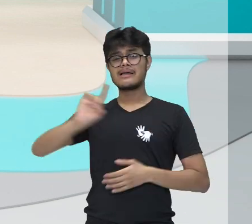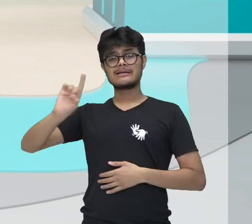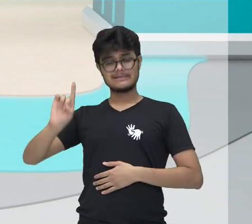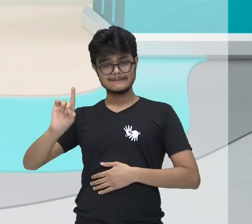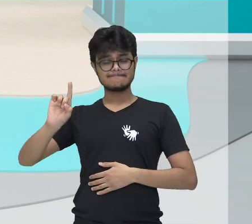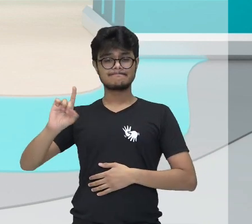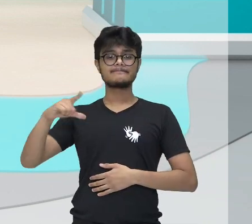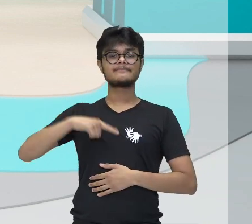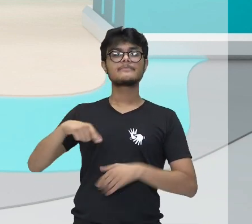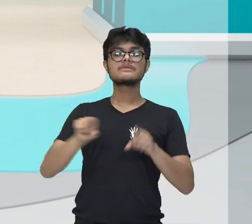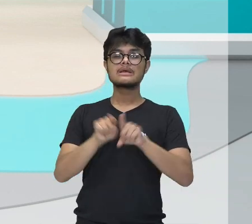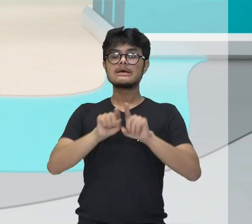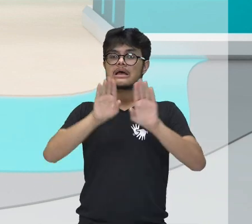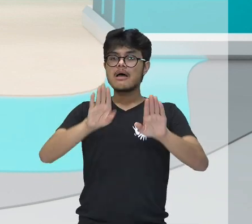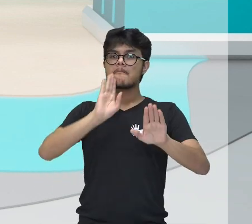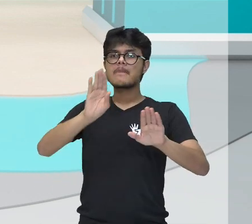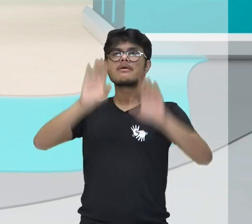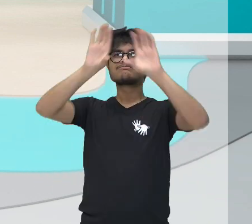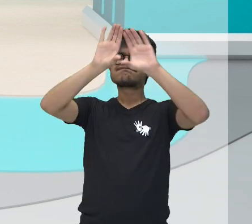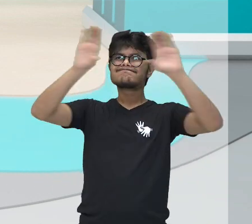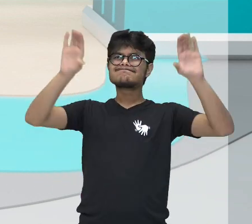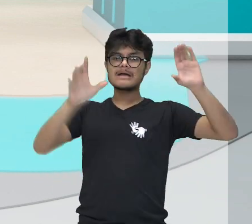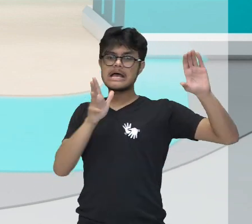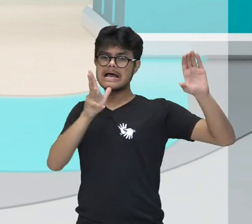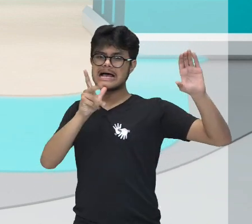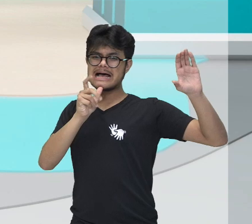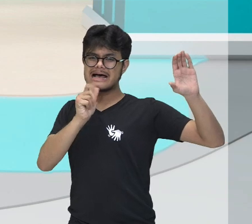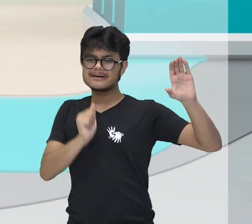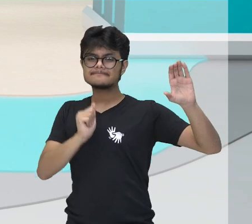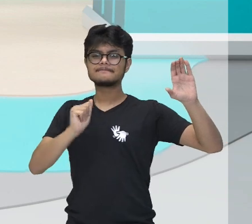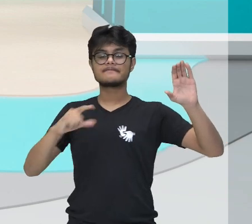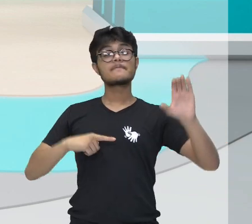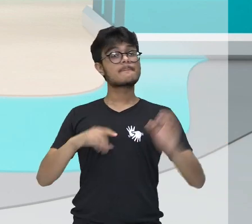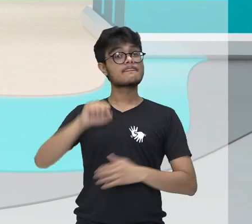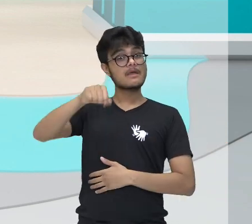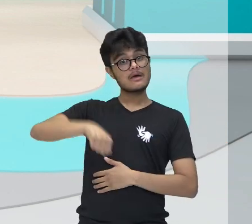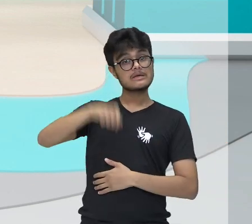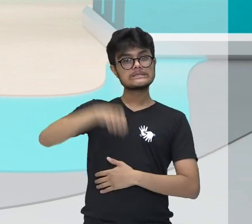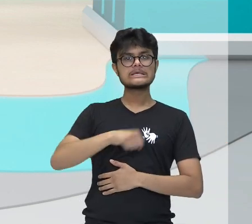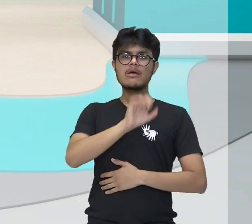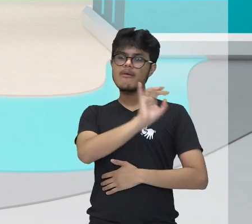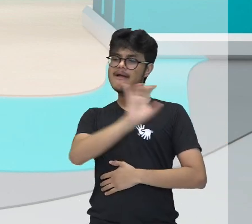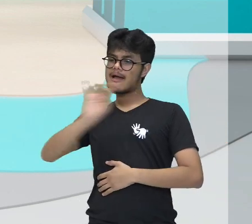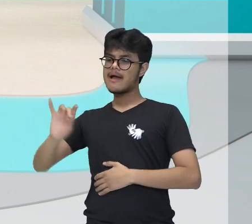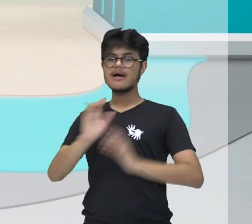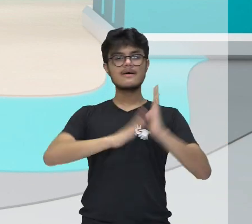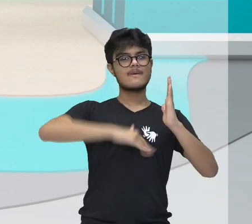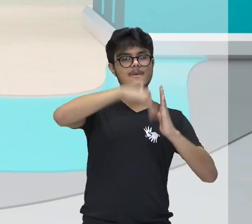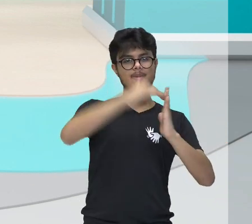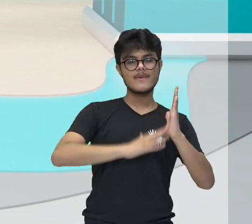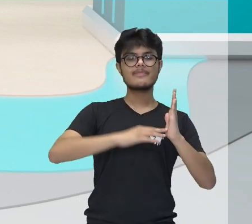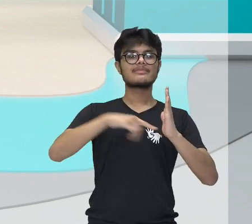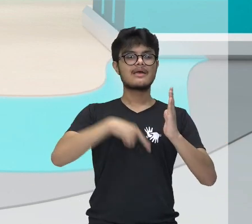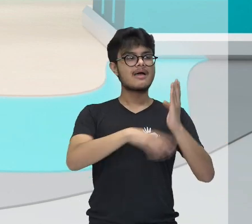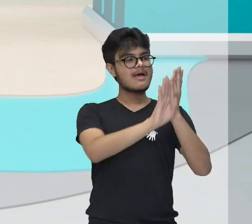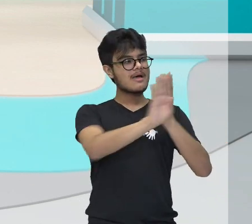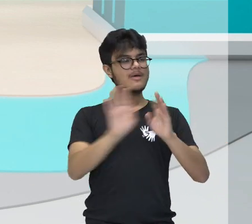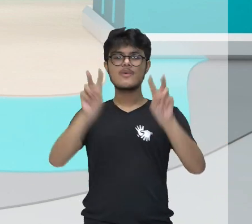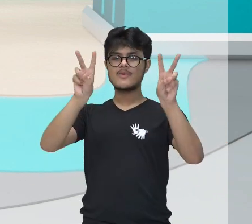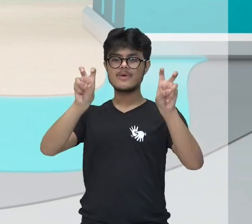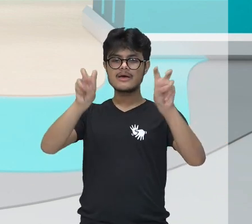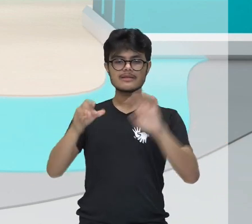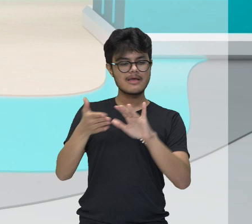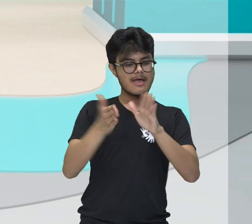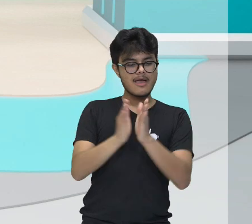no teto. Então, cada uma imagem, vocês viram que são várias imagens, retrata ali uma